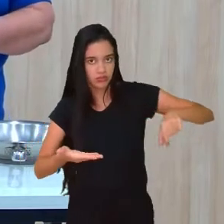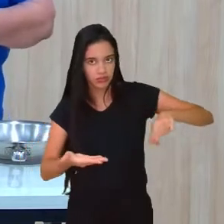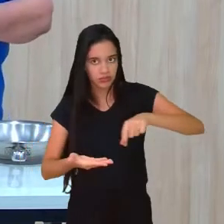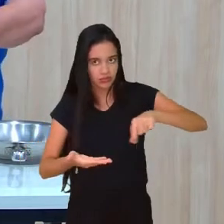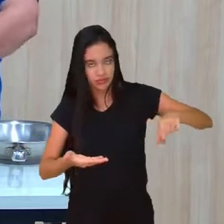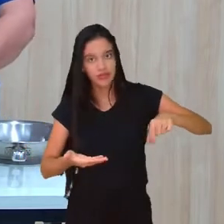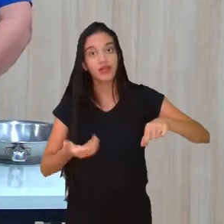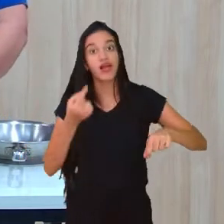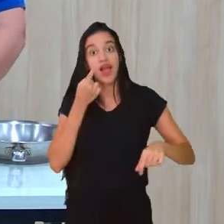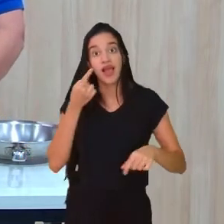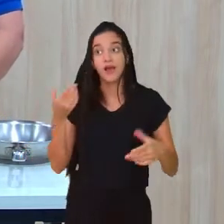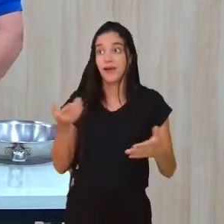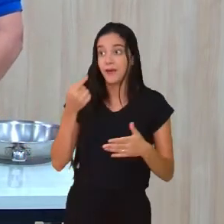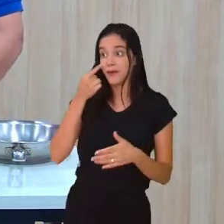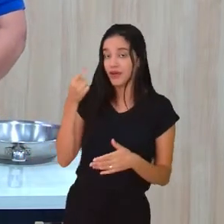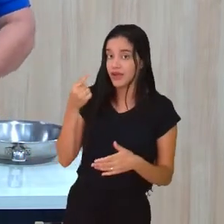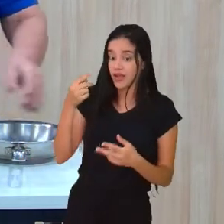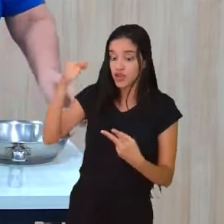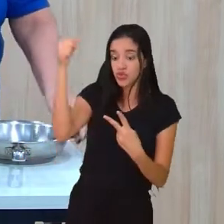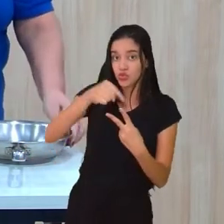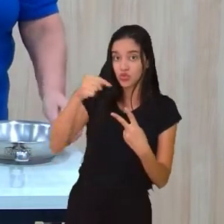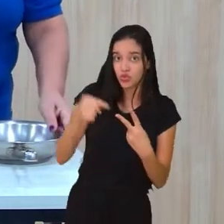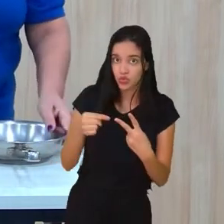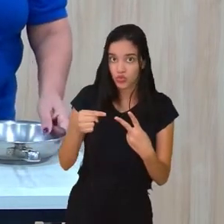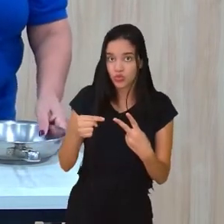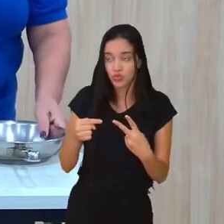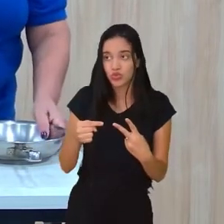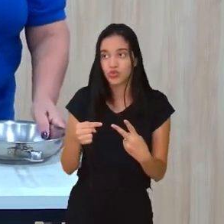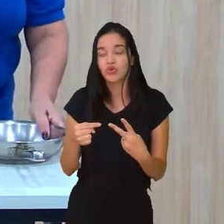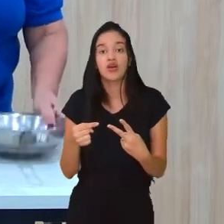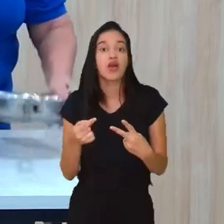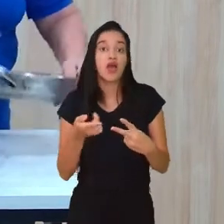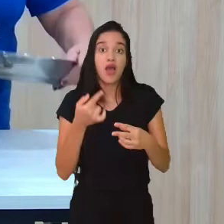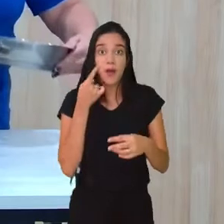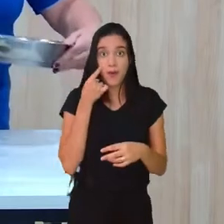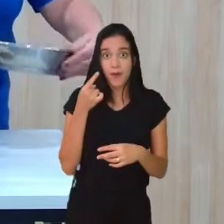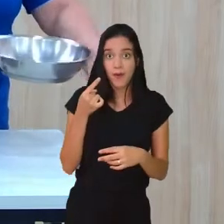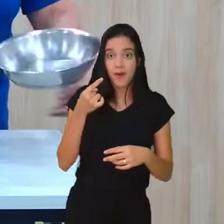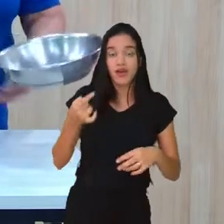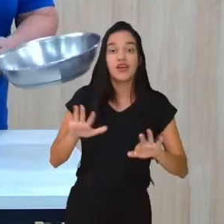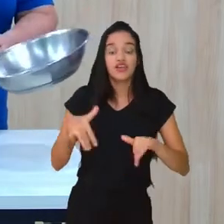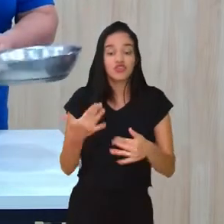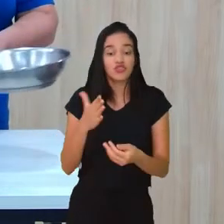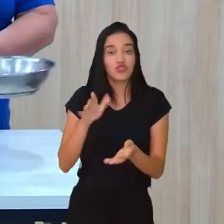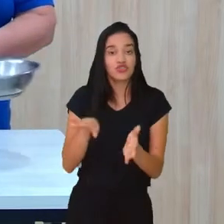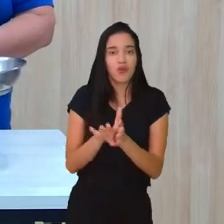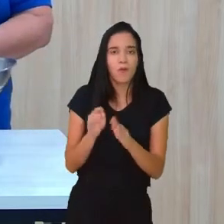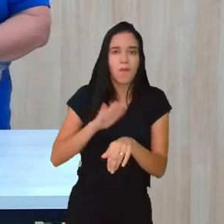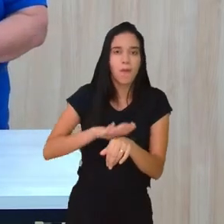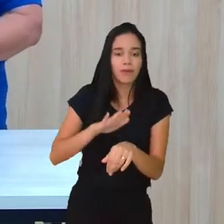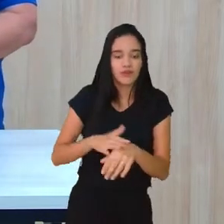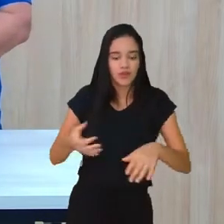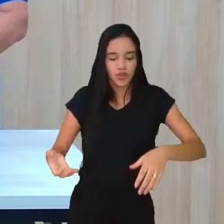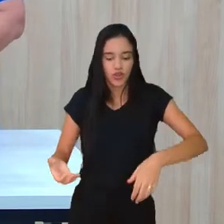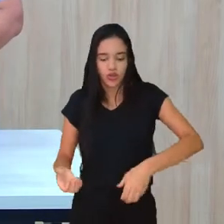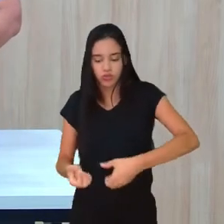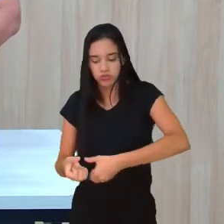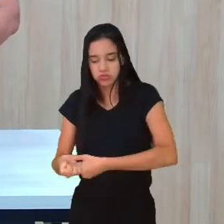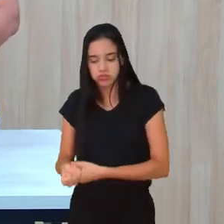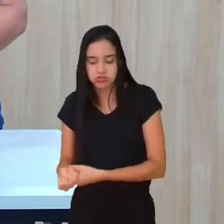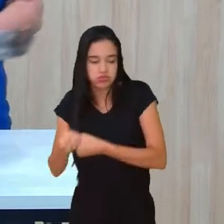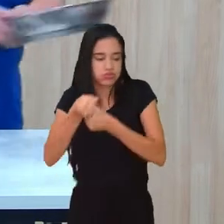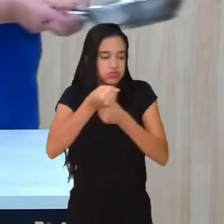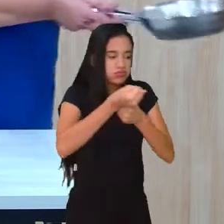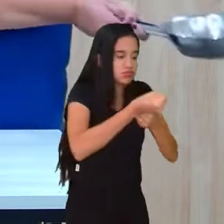plástico. Atenção, pessoal. A frigideira com cabo de metal vai chegar um momento que eu não vou poder transportar